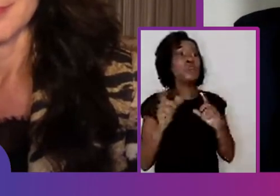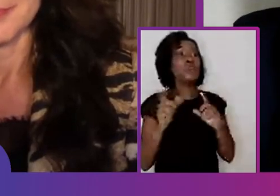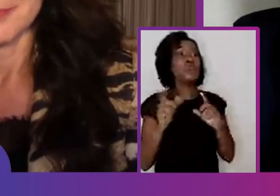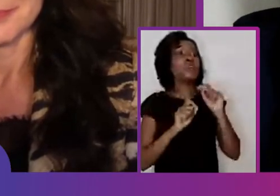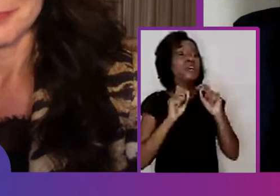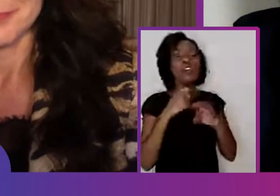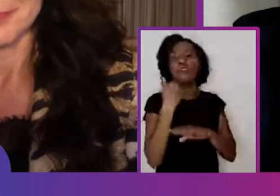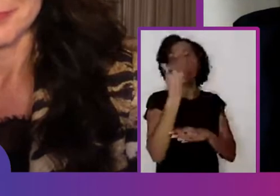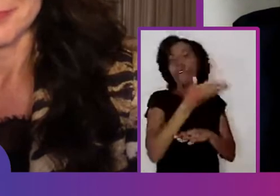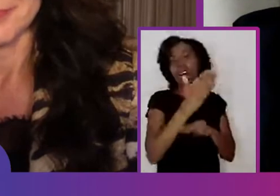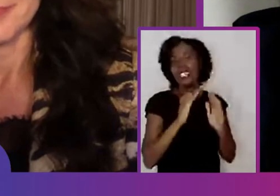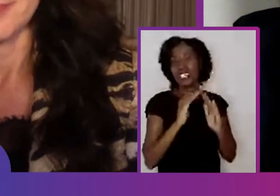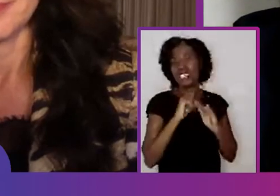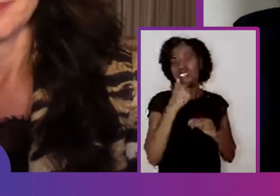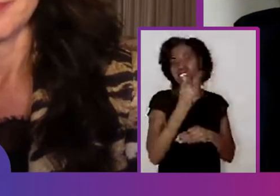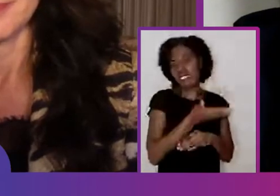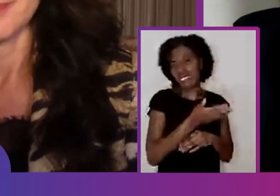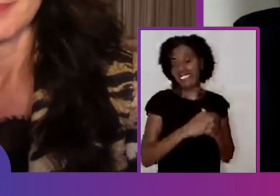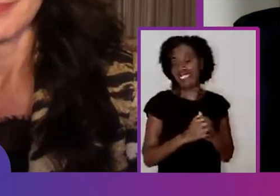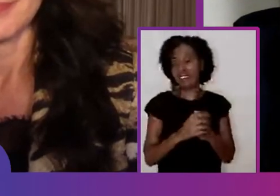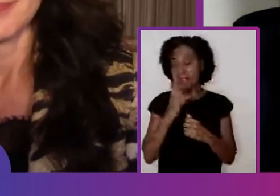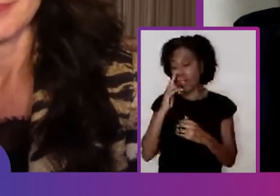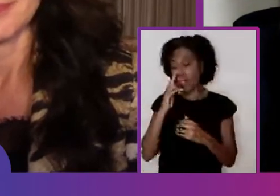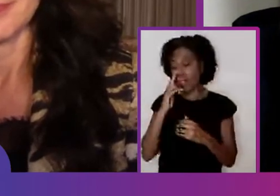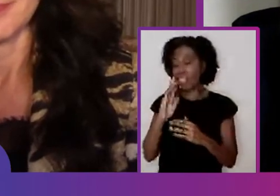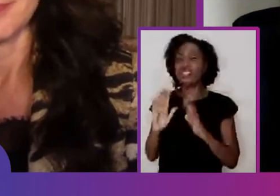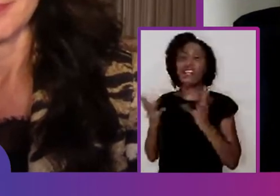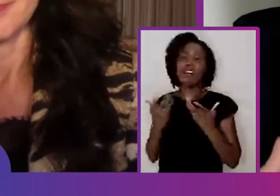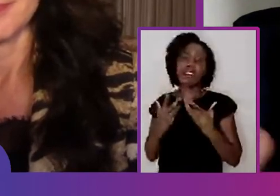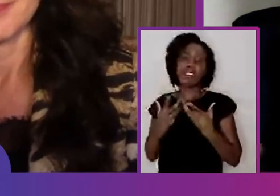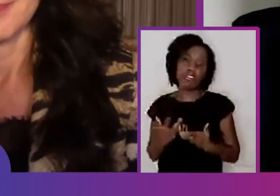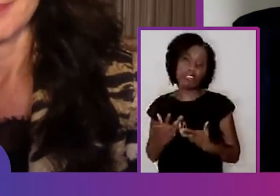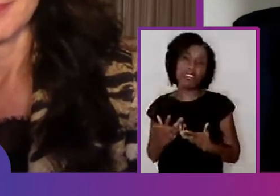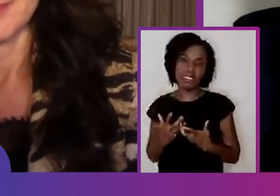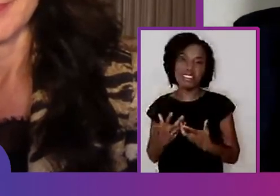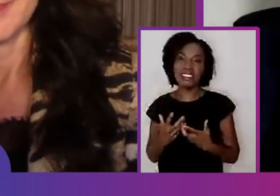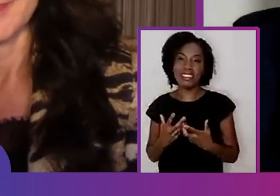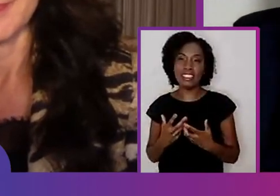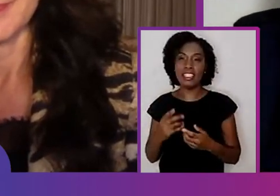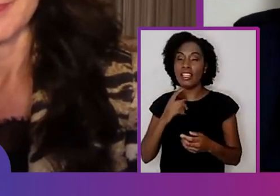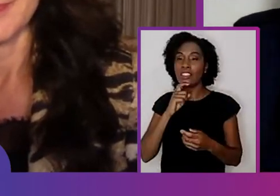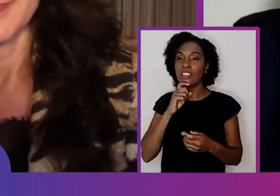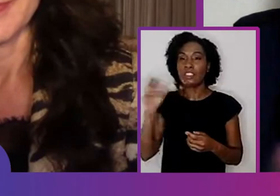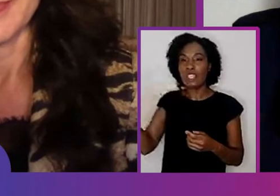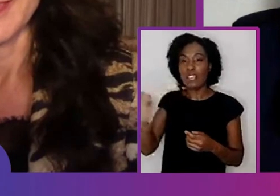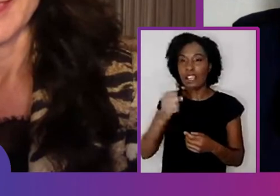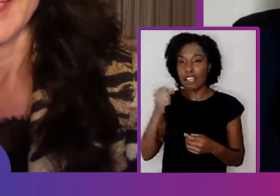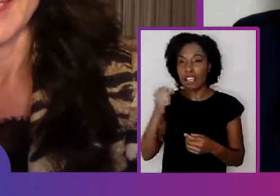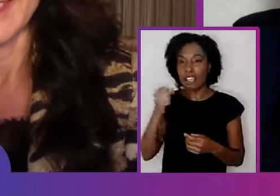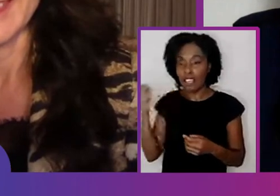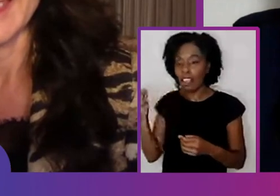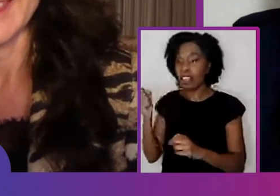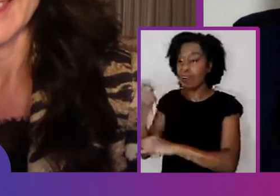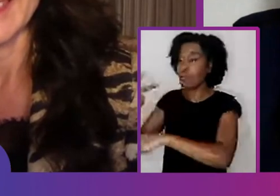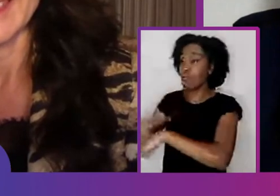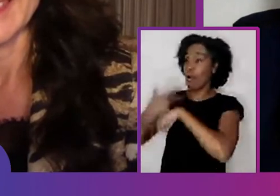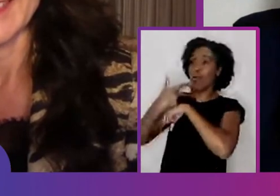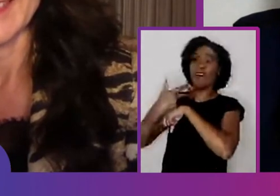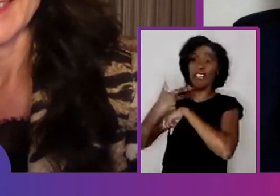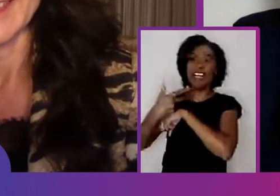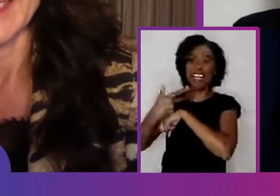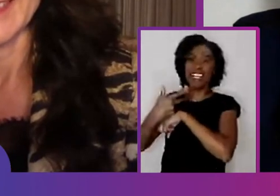forma, já está cansado. Não tem história que cada você abre a geladeira da sua casa sai uma live? Então, está todo mundo